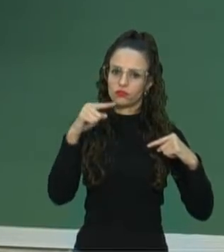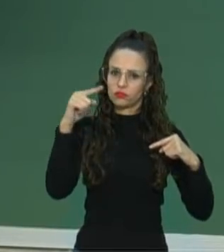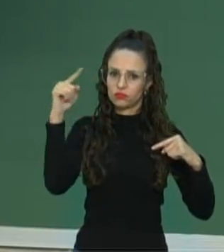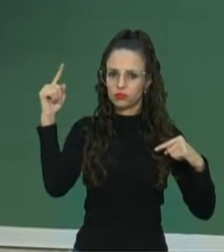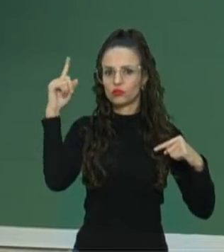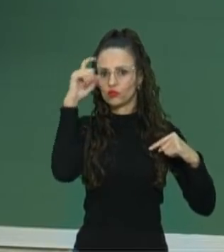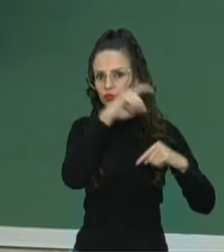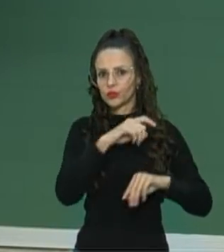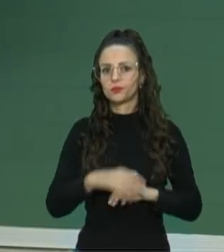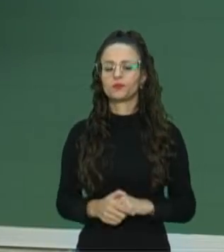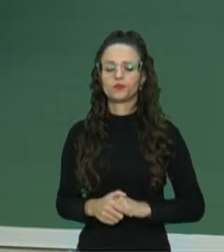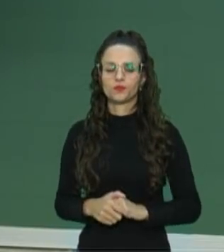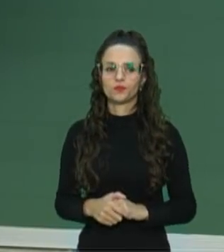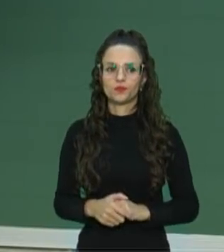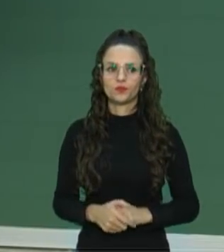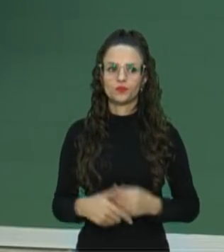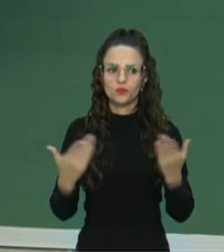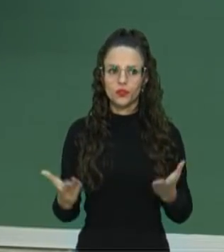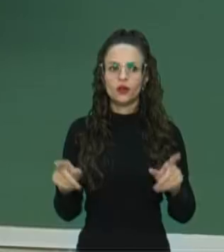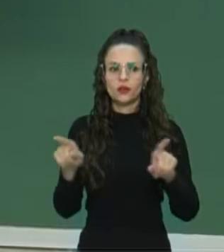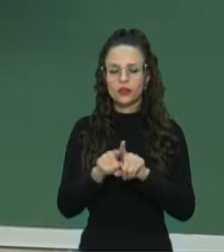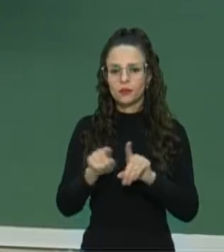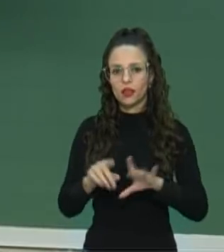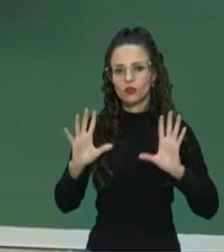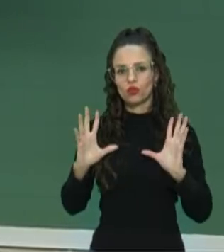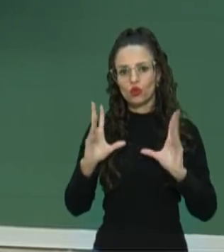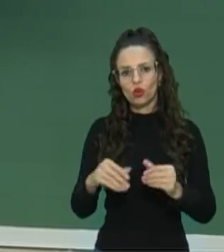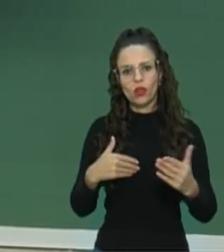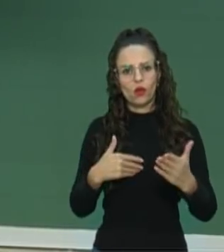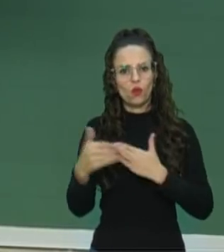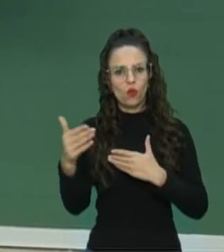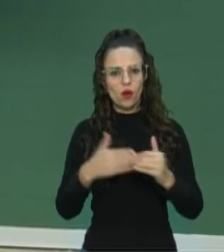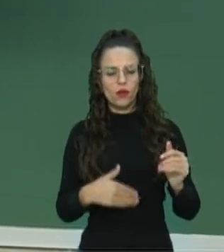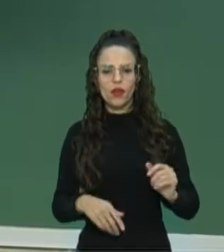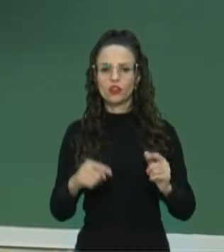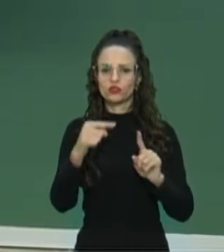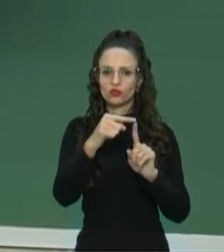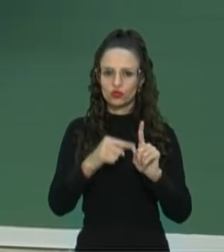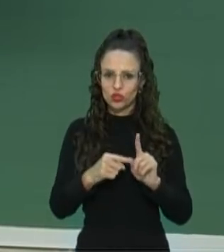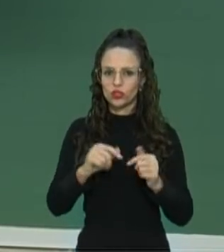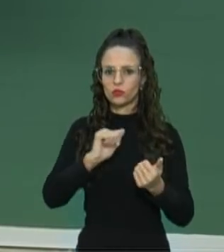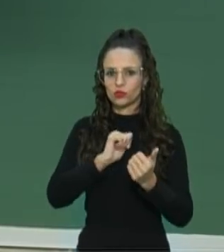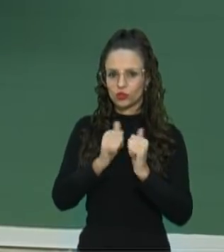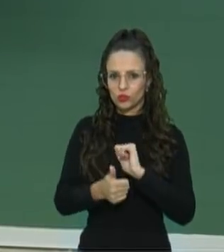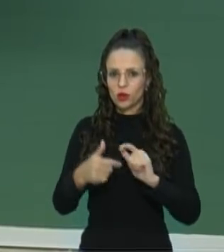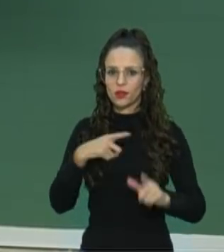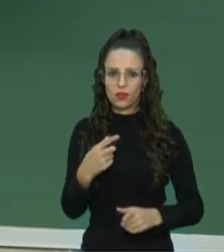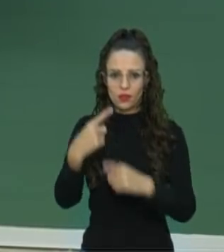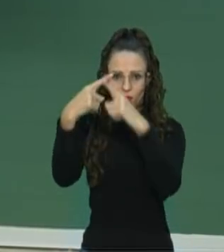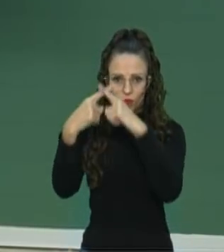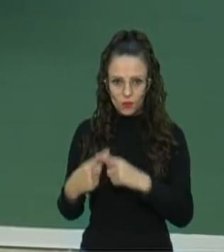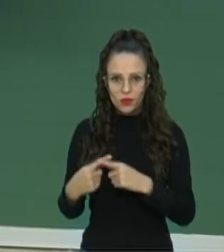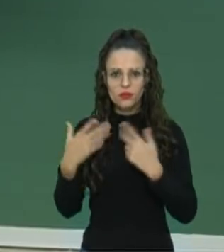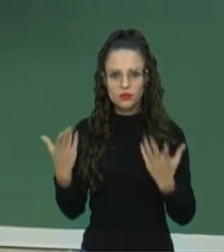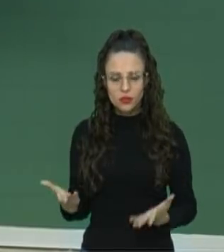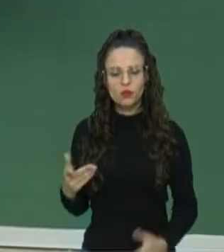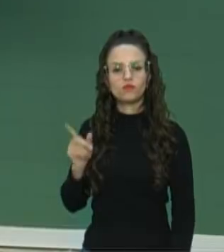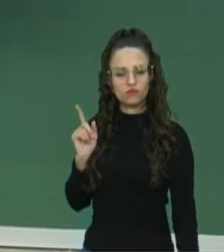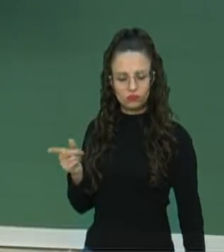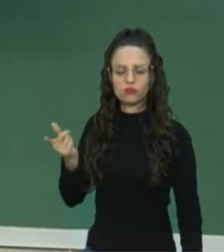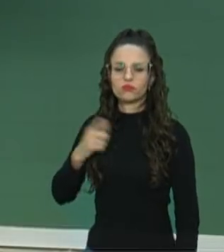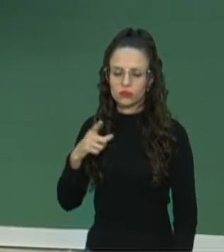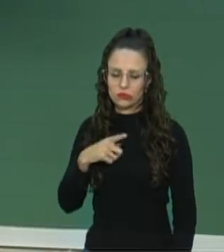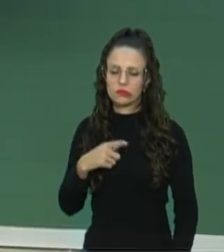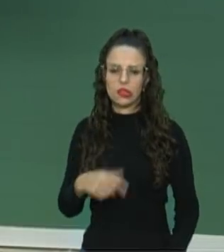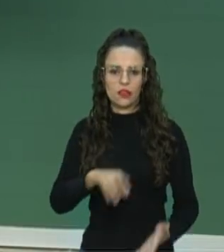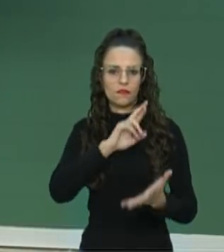de orientação. Assim como toda e qualquer modalidade que exista competição, né? Então dentro da corrida de orientação